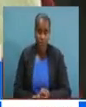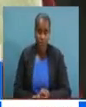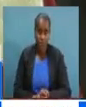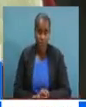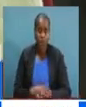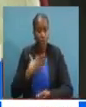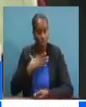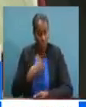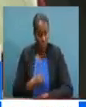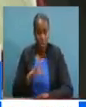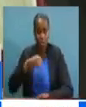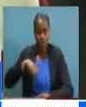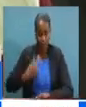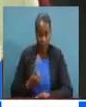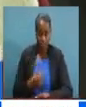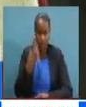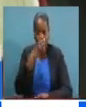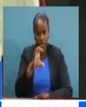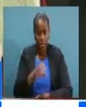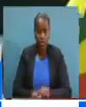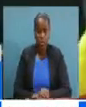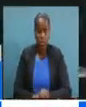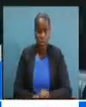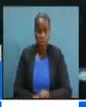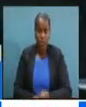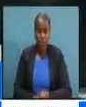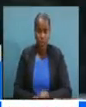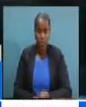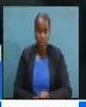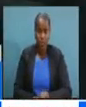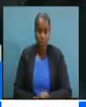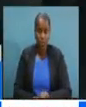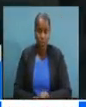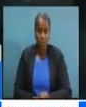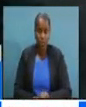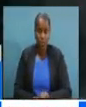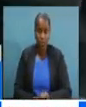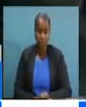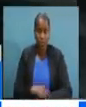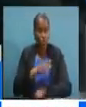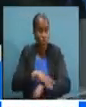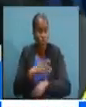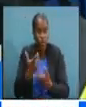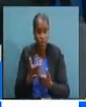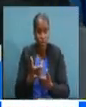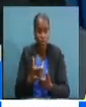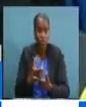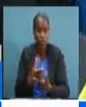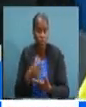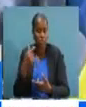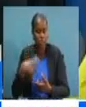que gosta de Cabo Verde, um país cujos dirigentes têm muito respeito e consideração por Cabo Verde,